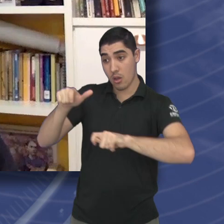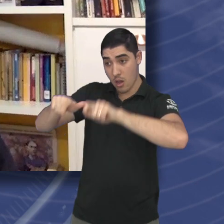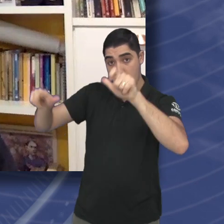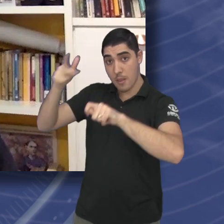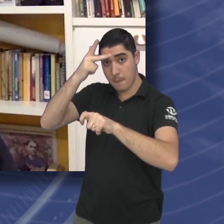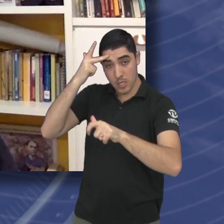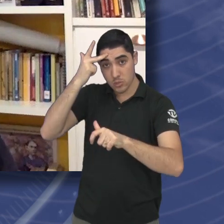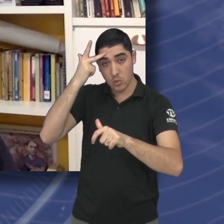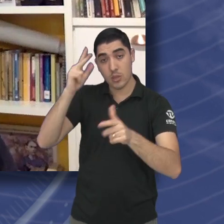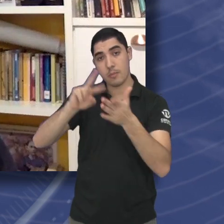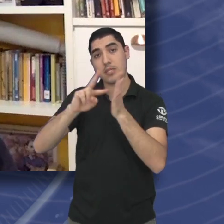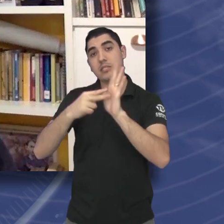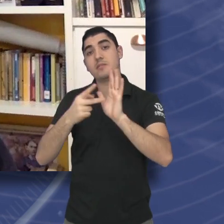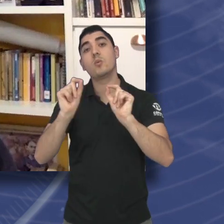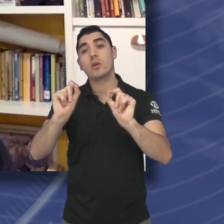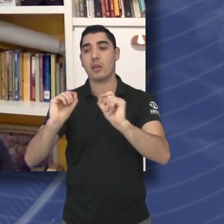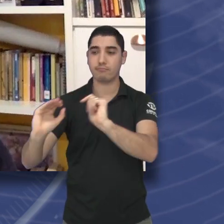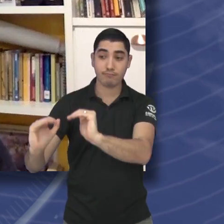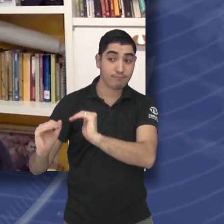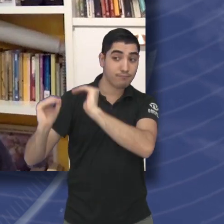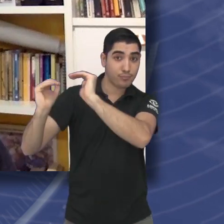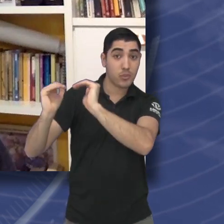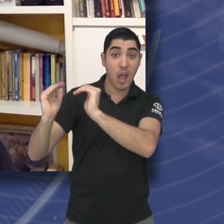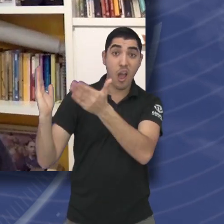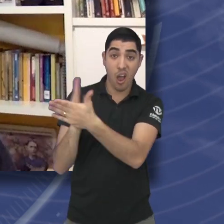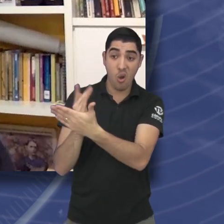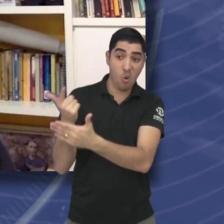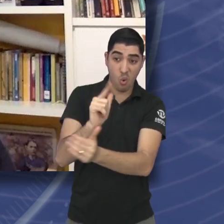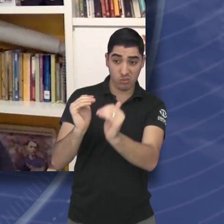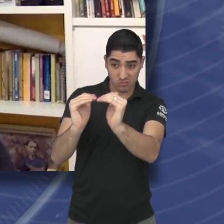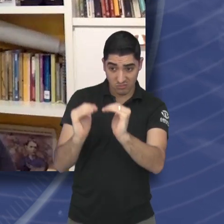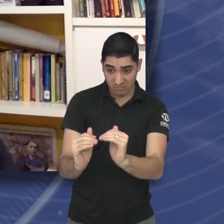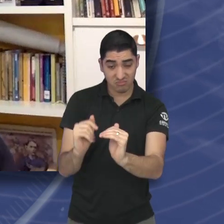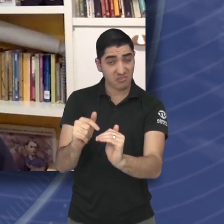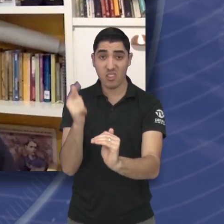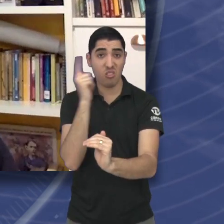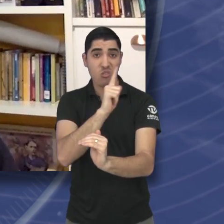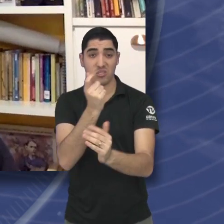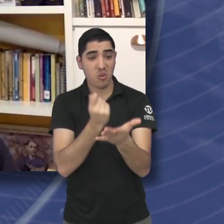falando de soberania, porque se você não tem condições de alimentar a sua população,